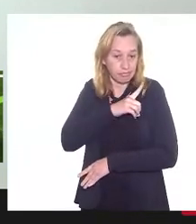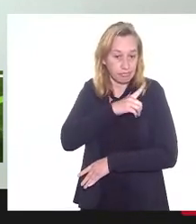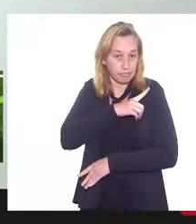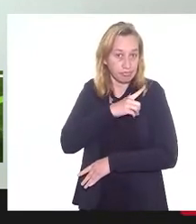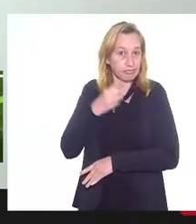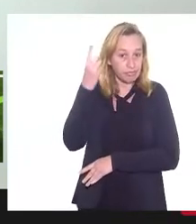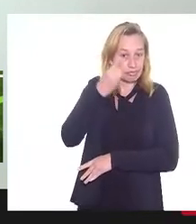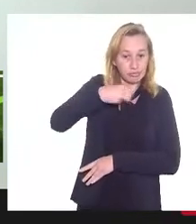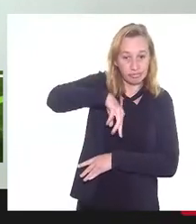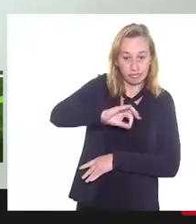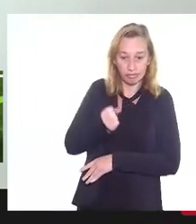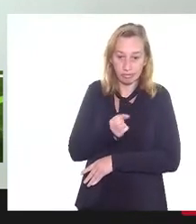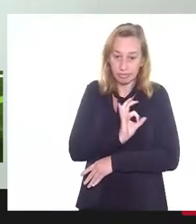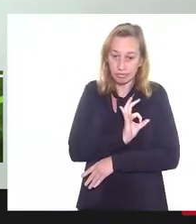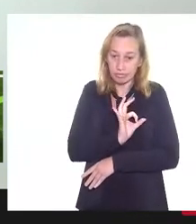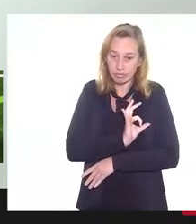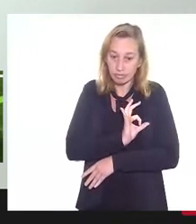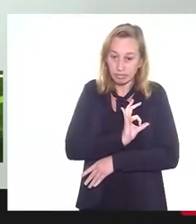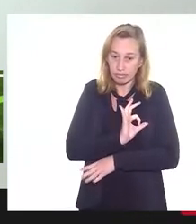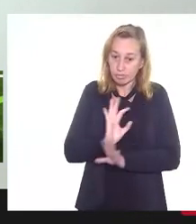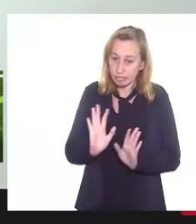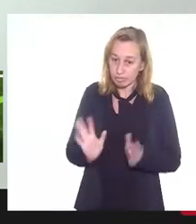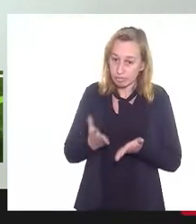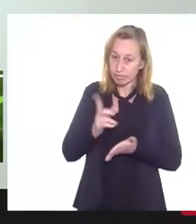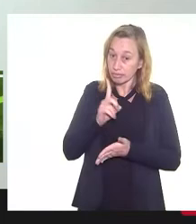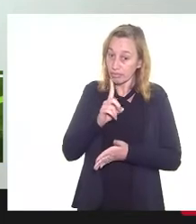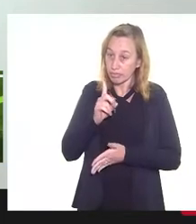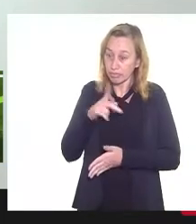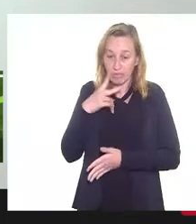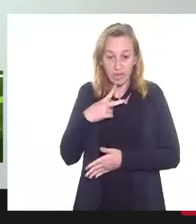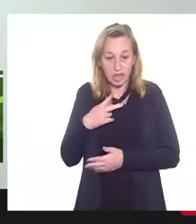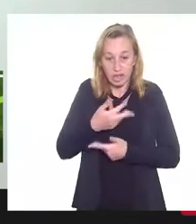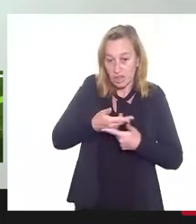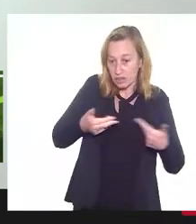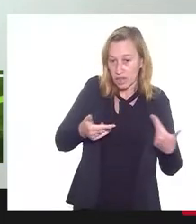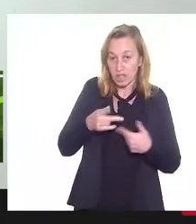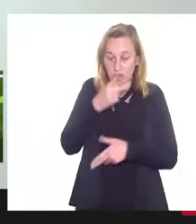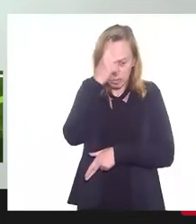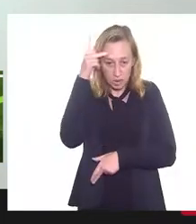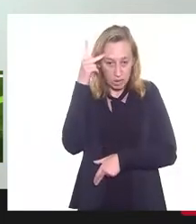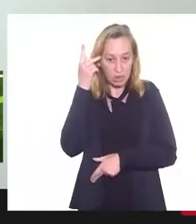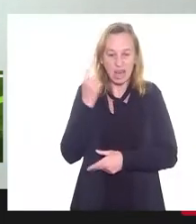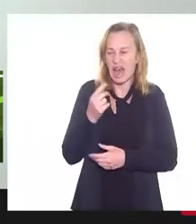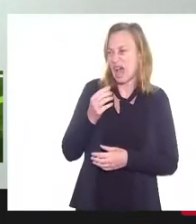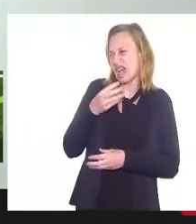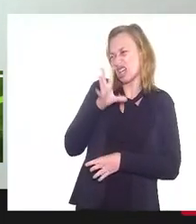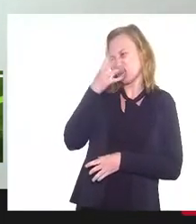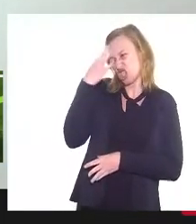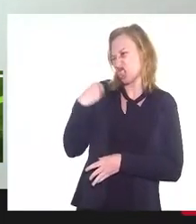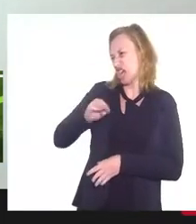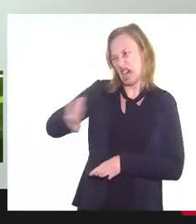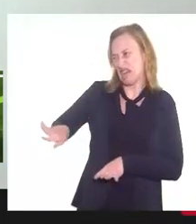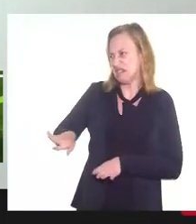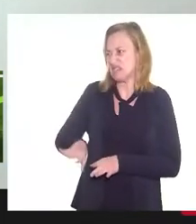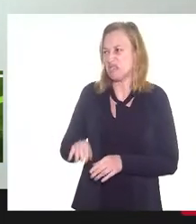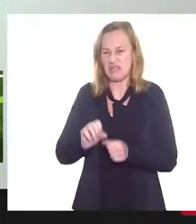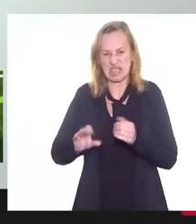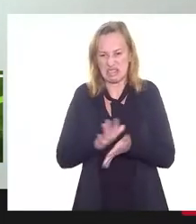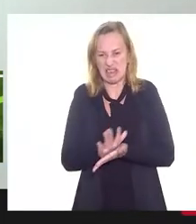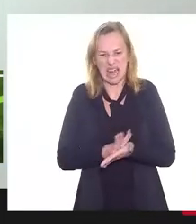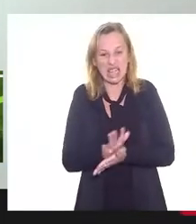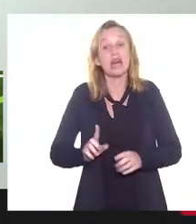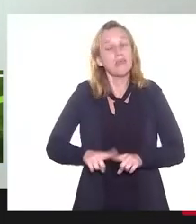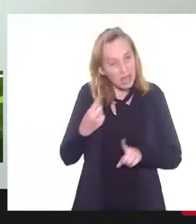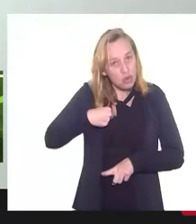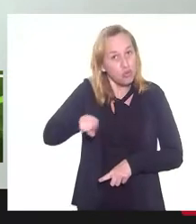Marta Rocha, eu fui estimulada a não prestar, por diversas pessoas. Deixa isso para lá, isso não vai dar em nada. Mas